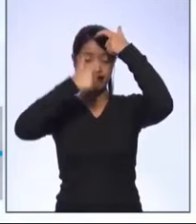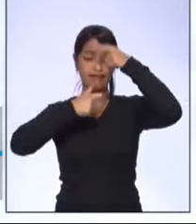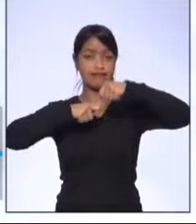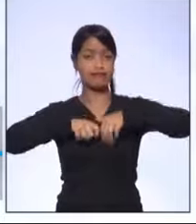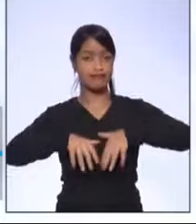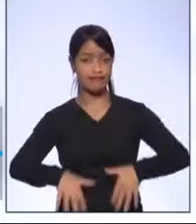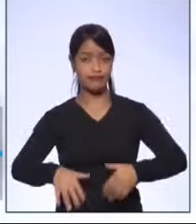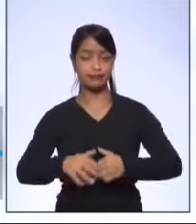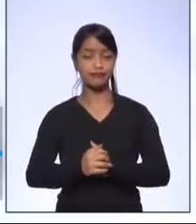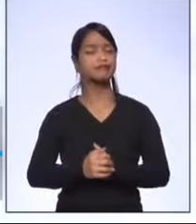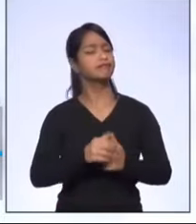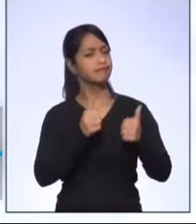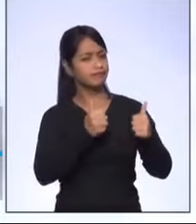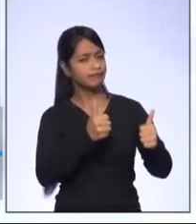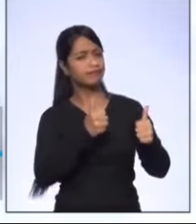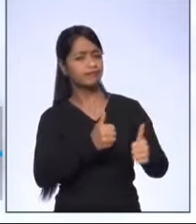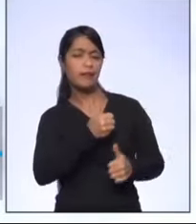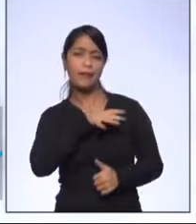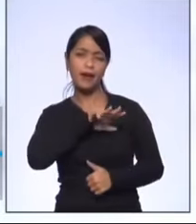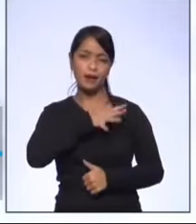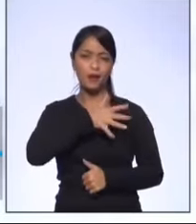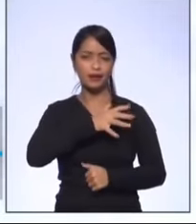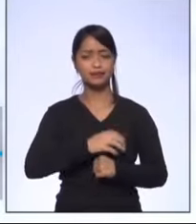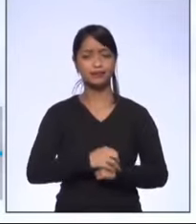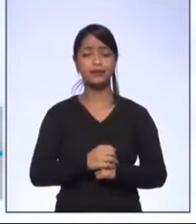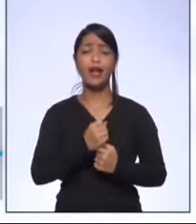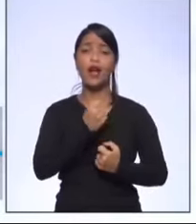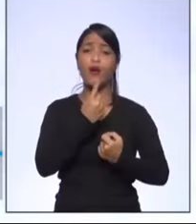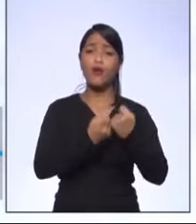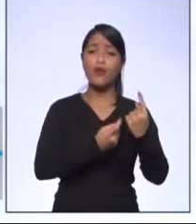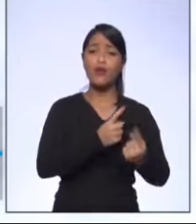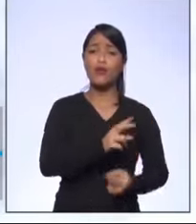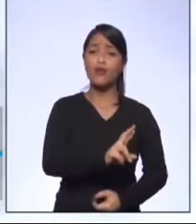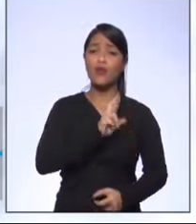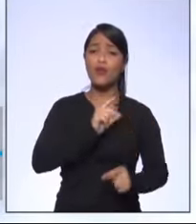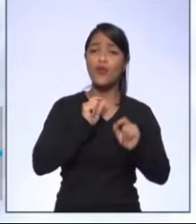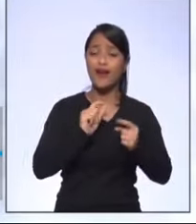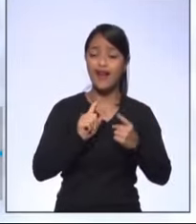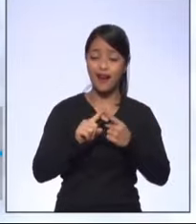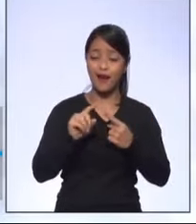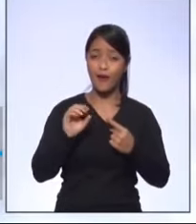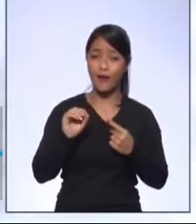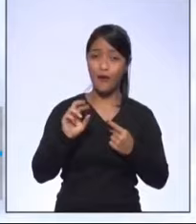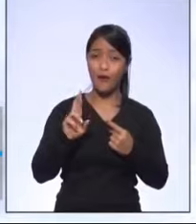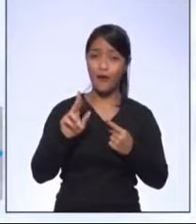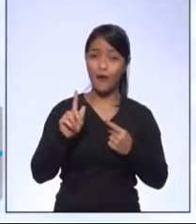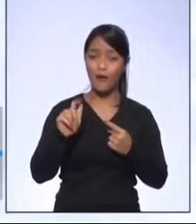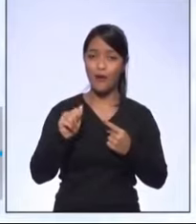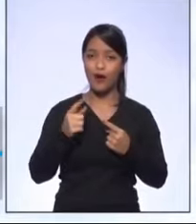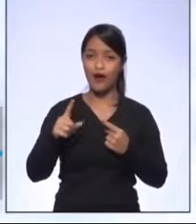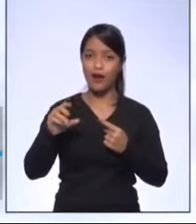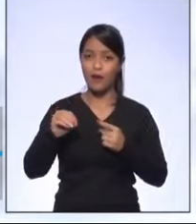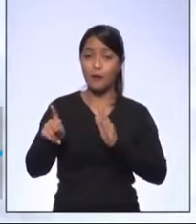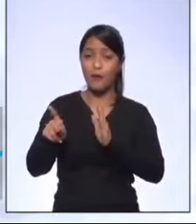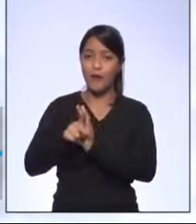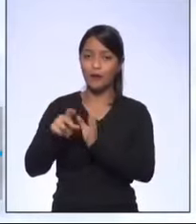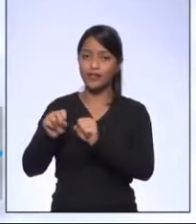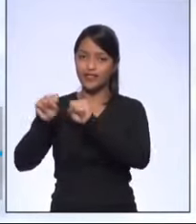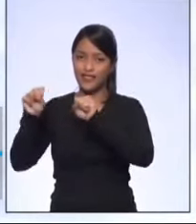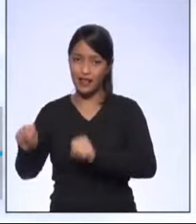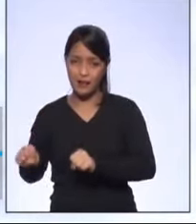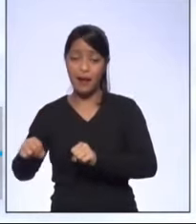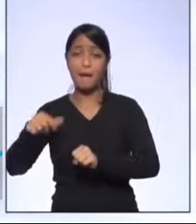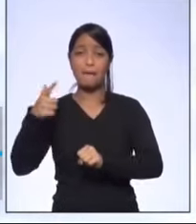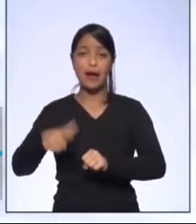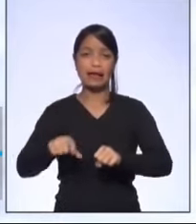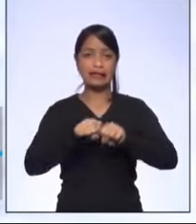problema é que alguns aí falaram o órgão de um sistema e falaram outro sistema. A ideia é que, por exemplo, se eu falei do